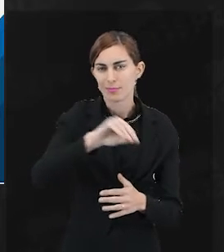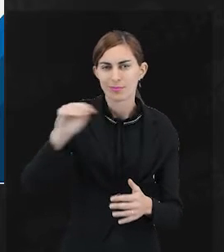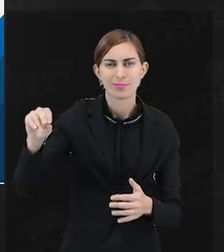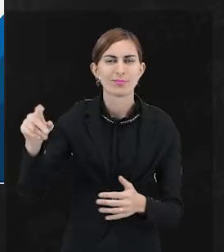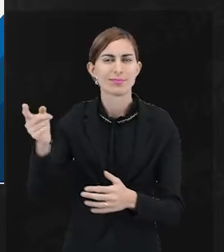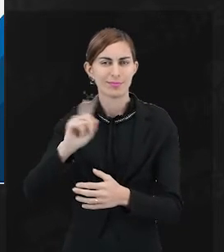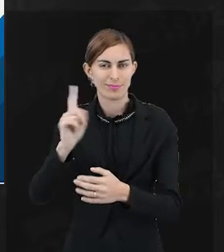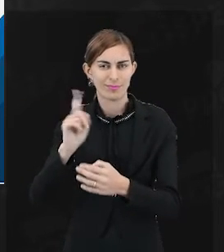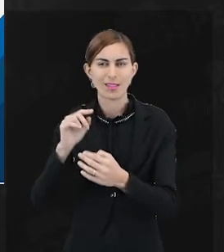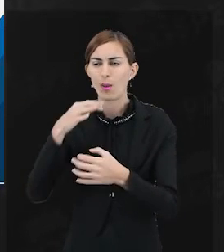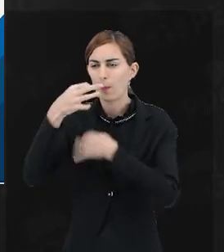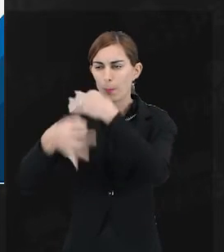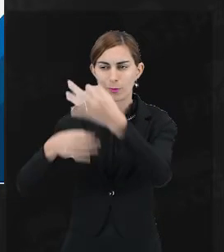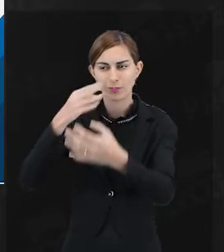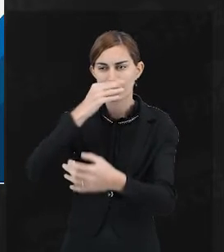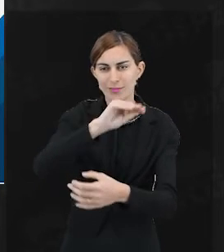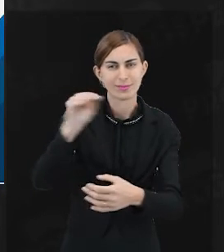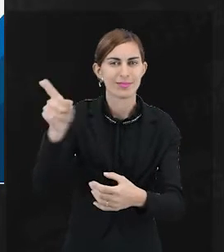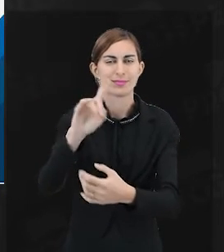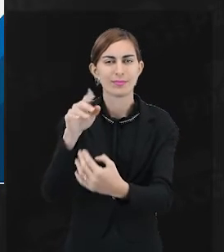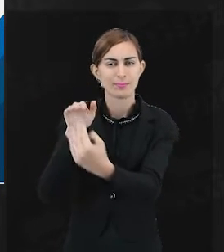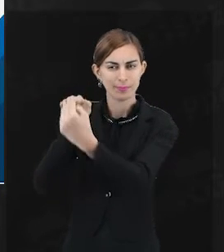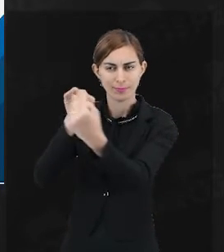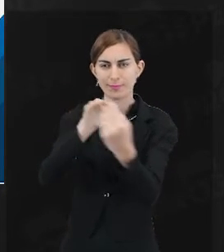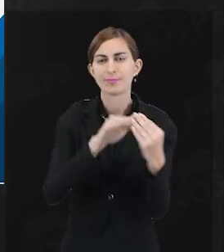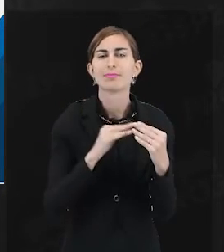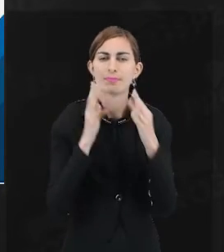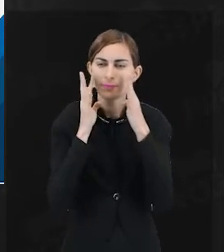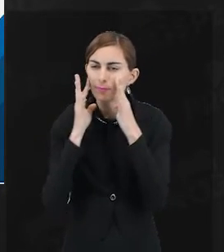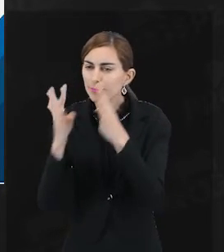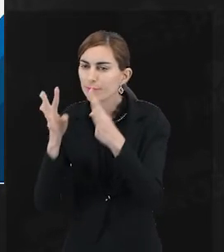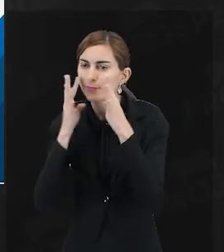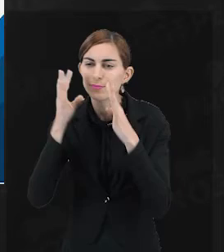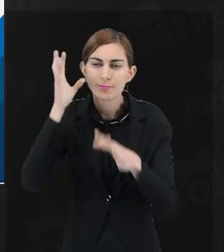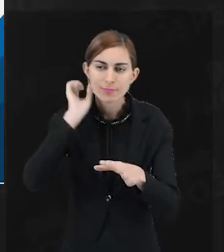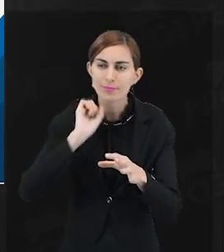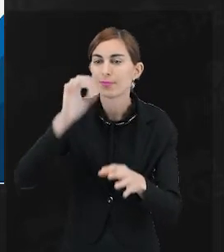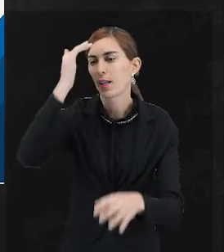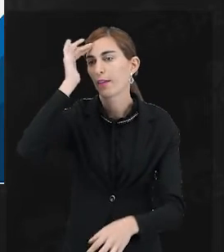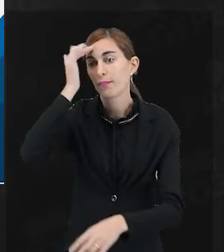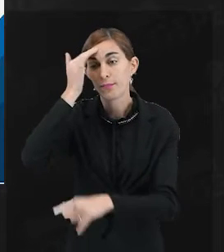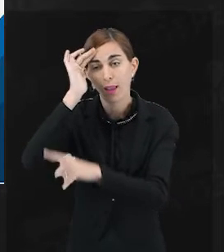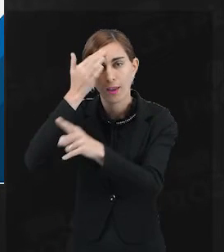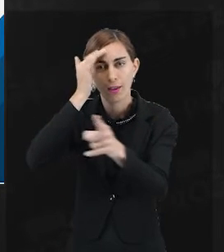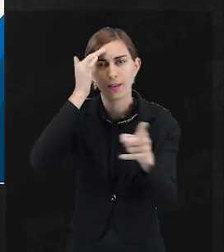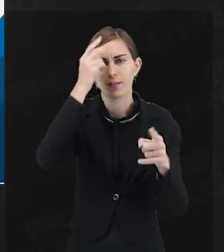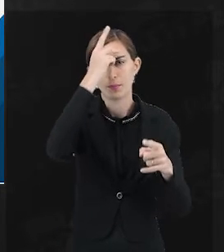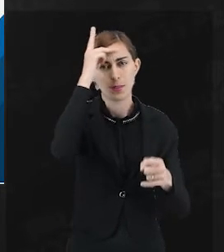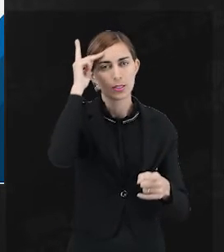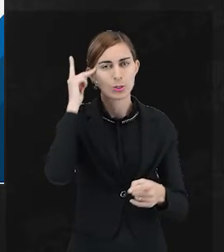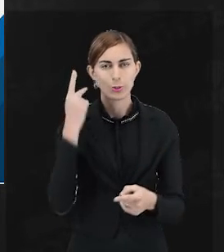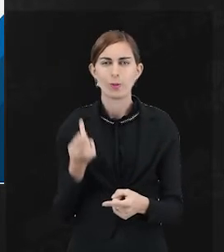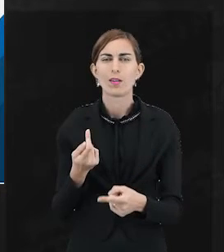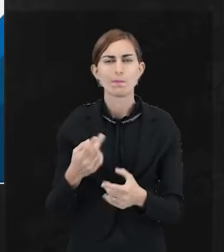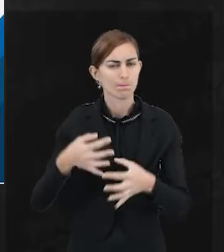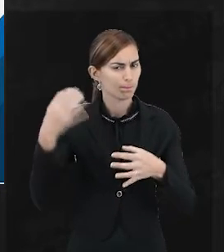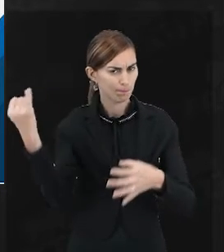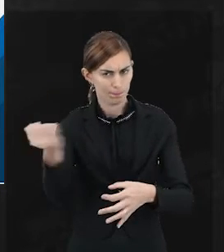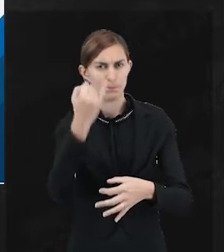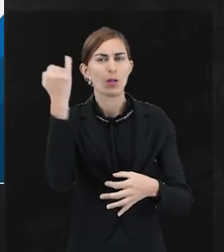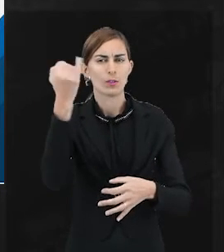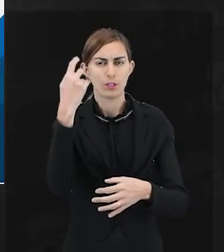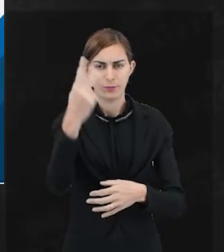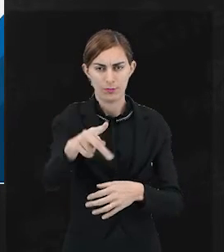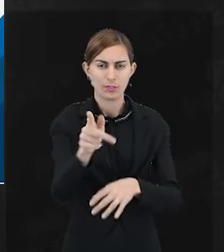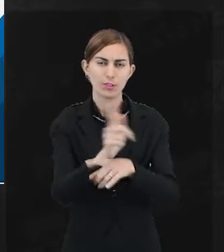ou desmerecer o ponto de vista dos outros. Demonstra que escuta e que entende as outras pessoas, e isso é essencial para você,